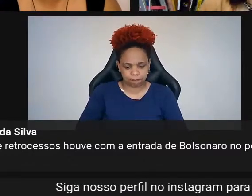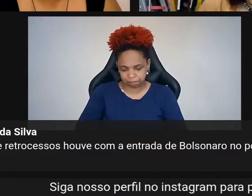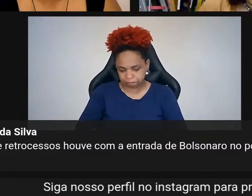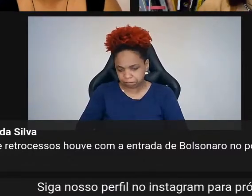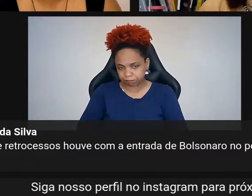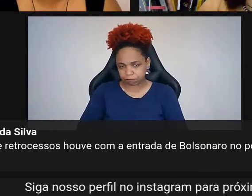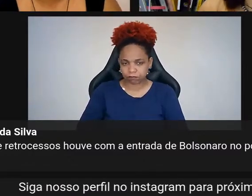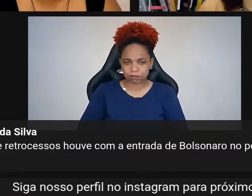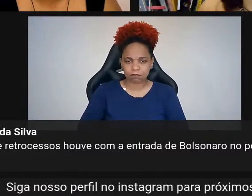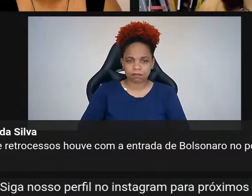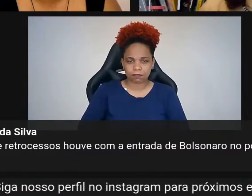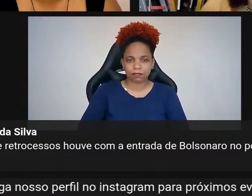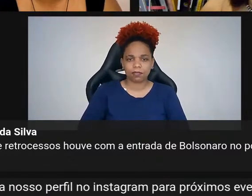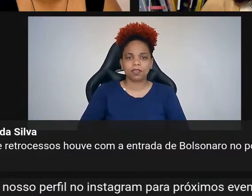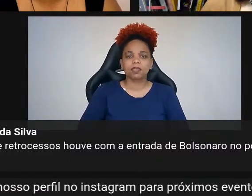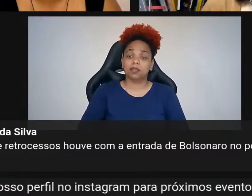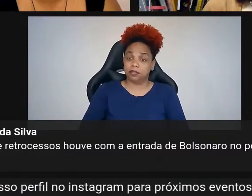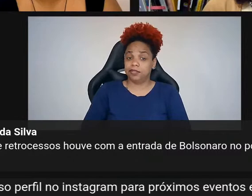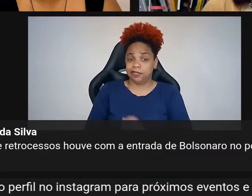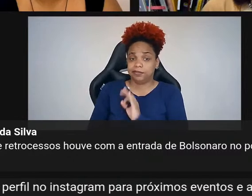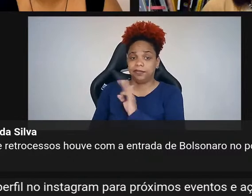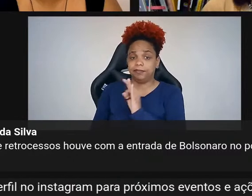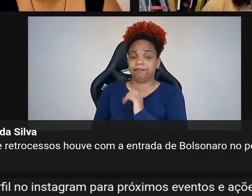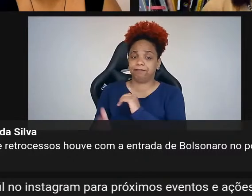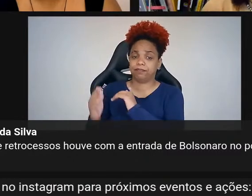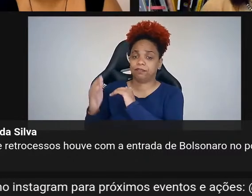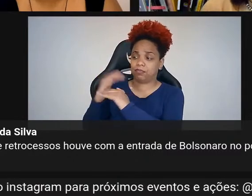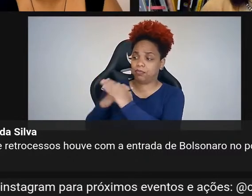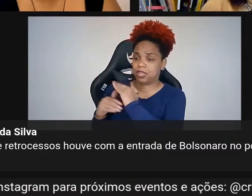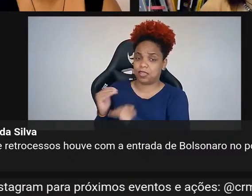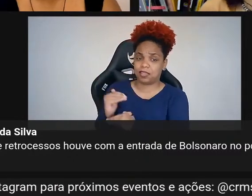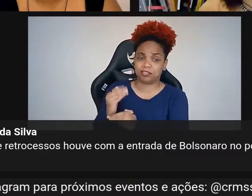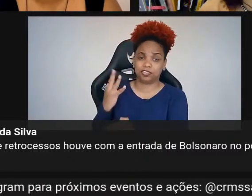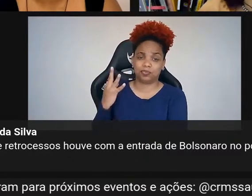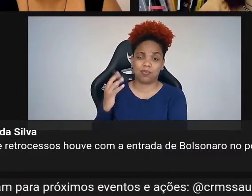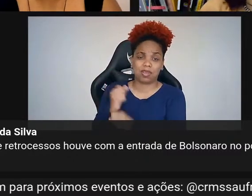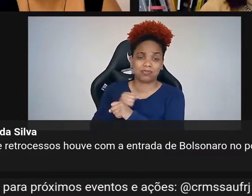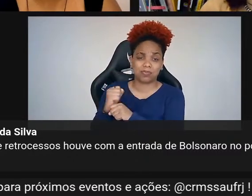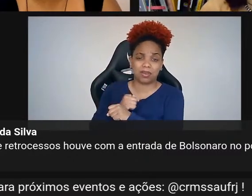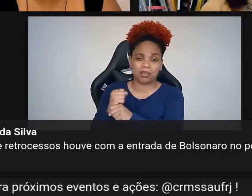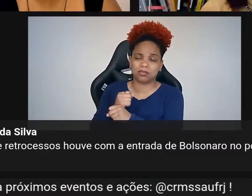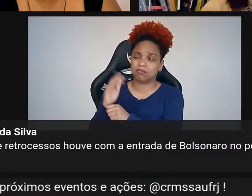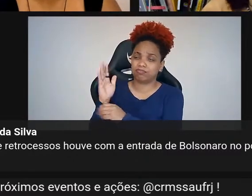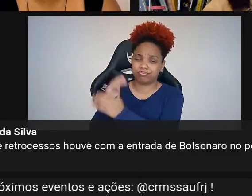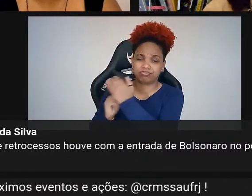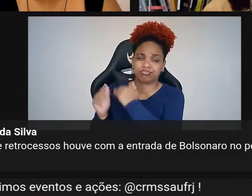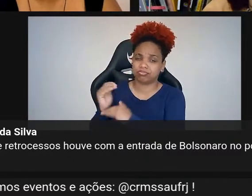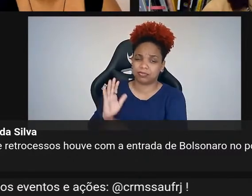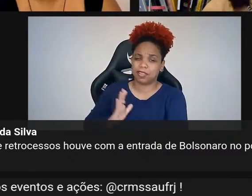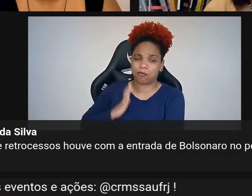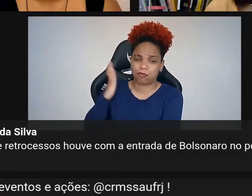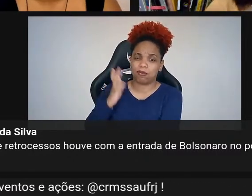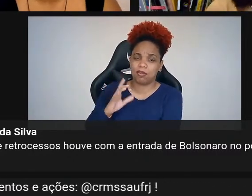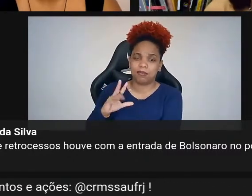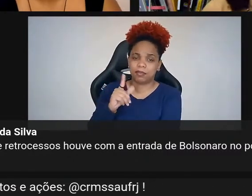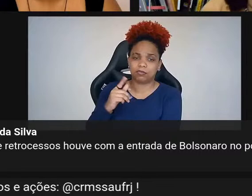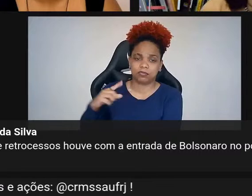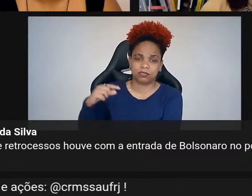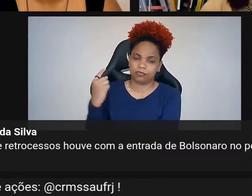É, só retrocesso, né? Esses 4 anos foram de... Muito. De terror, né? Para todos nós,